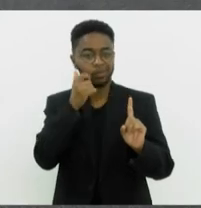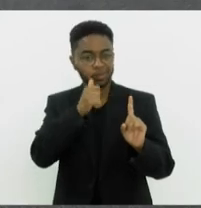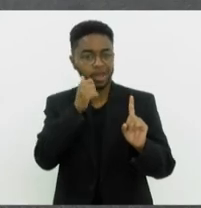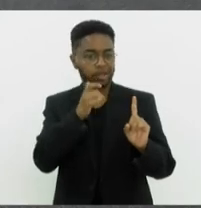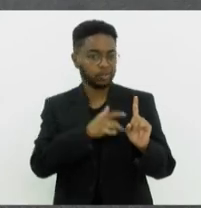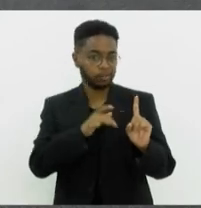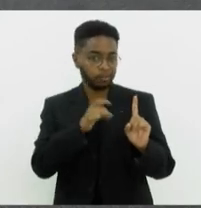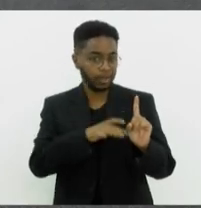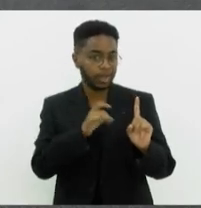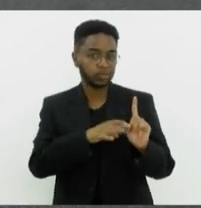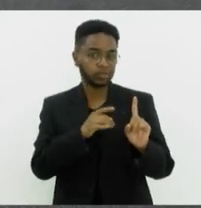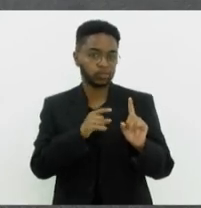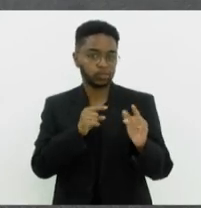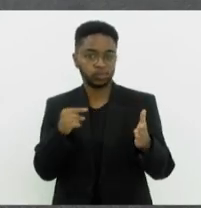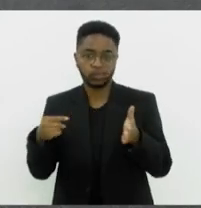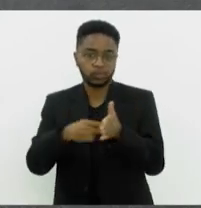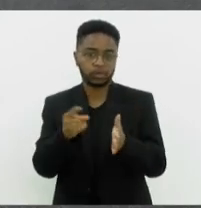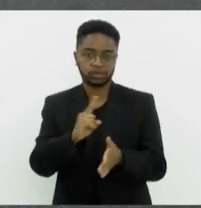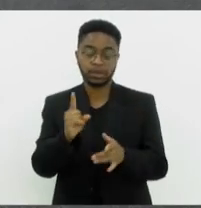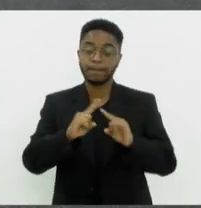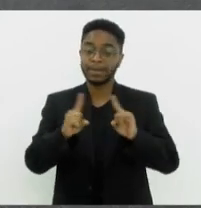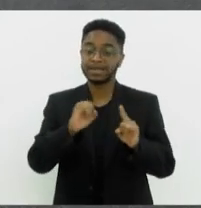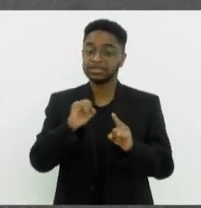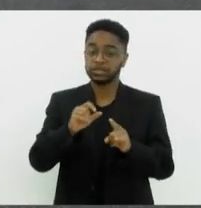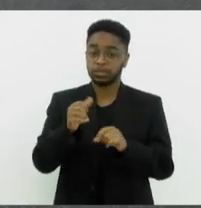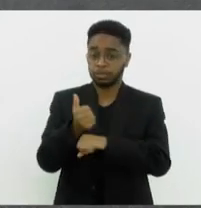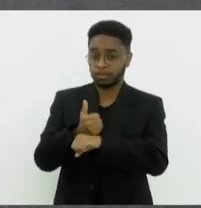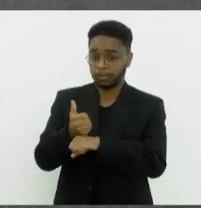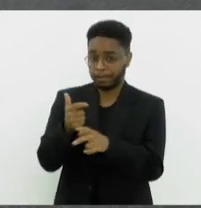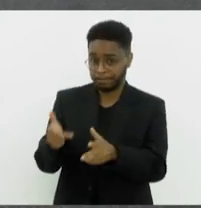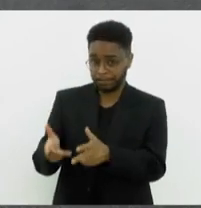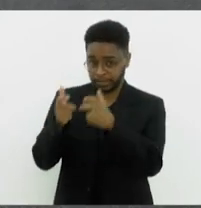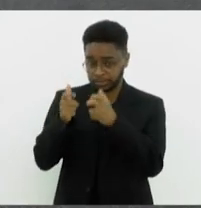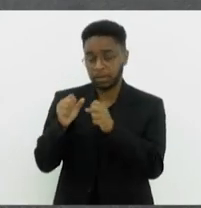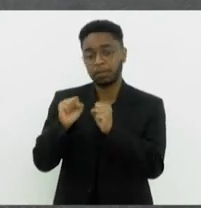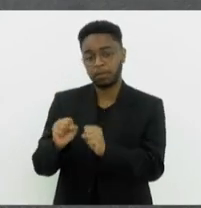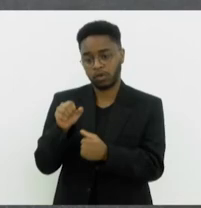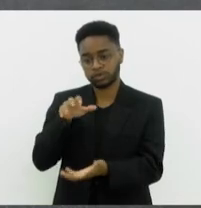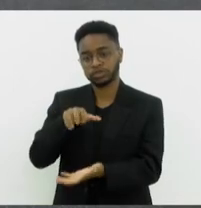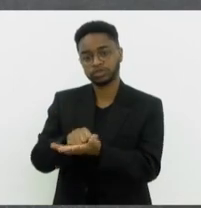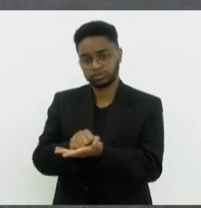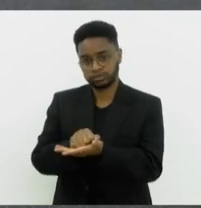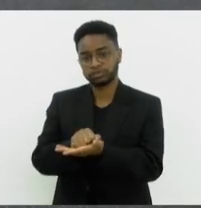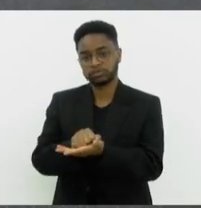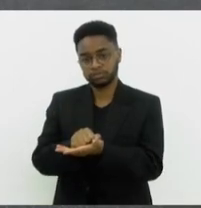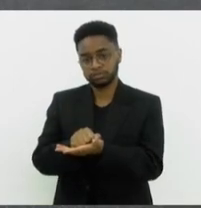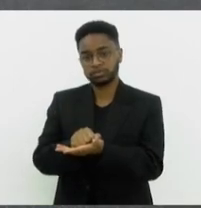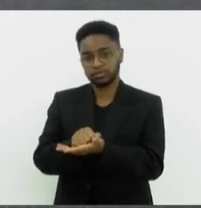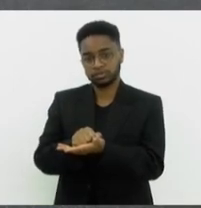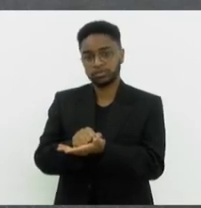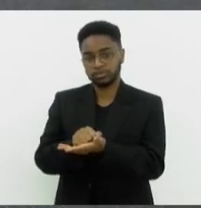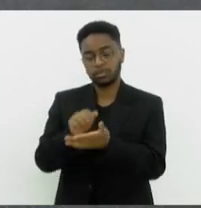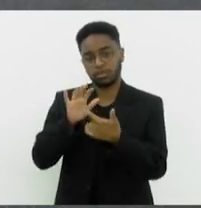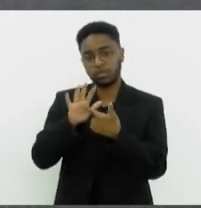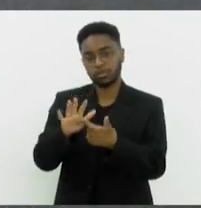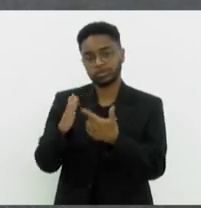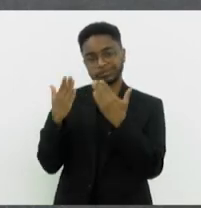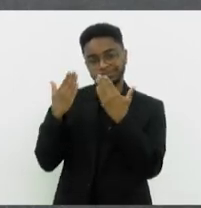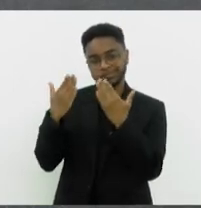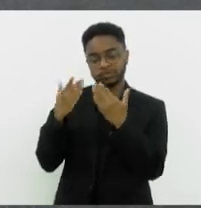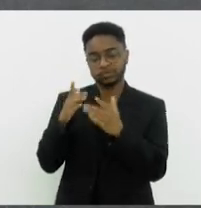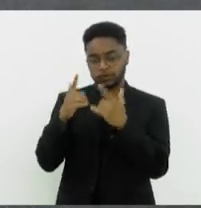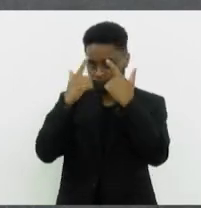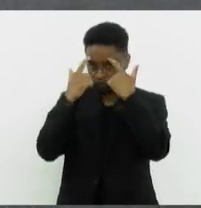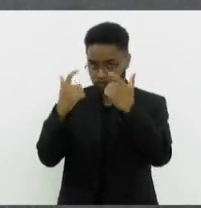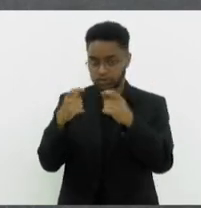havendo traços disso, o serviço de saúde registra como indícios fortes de violência. Fiz